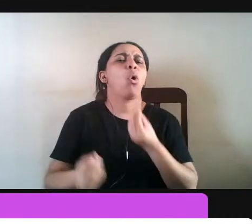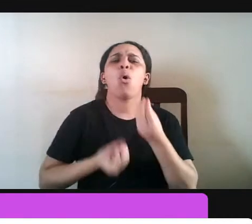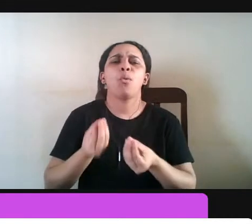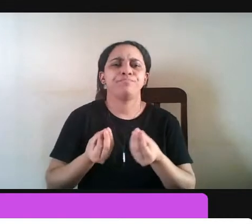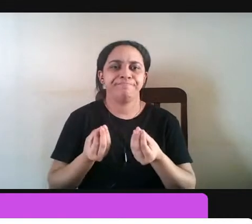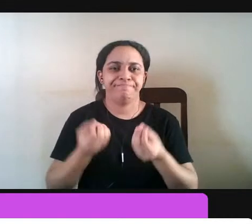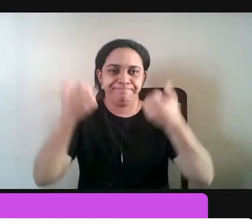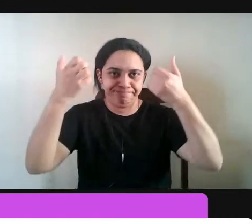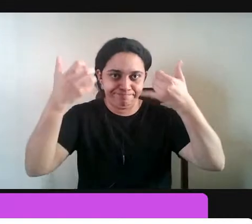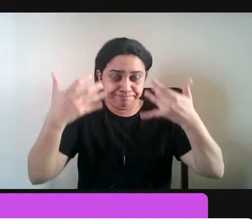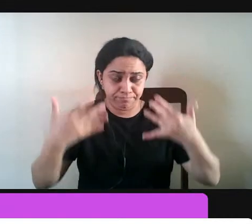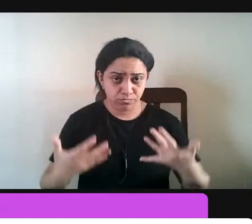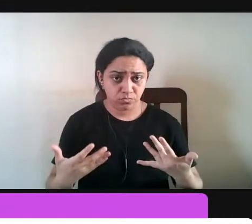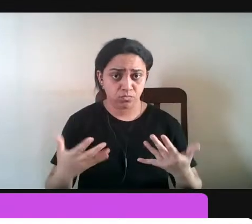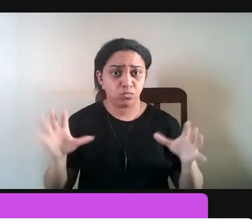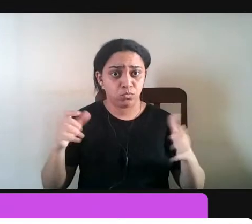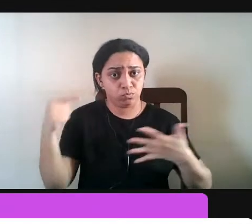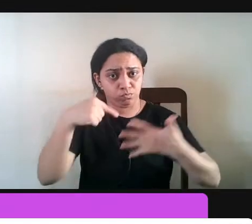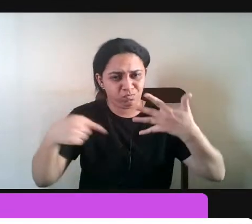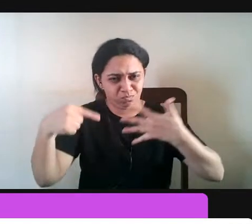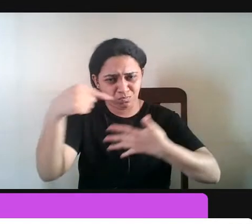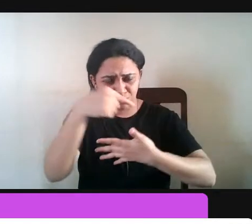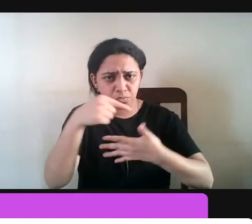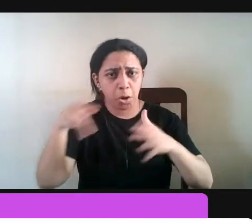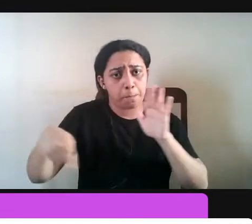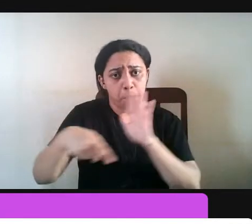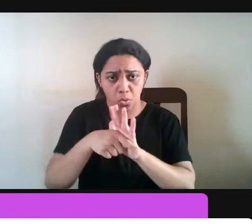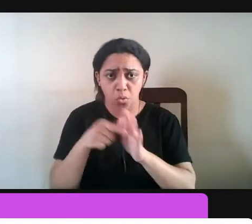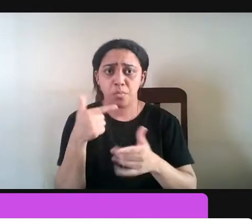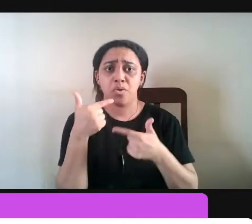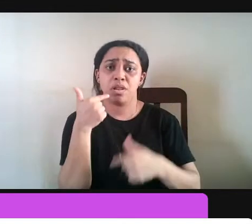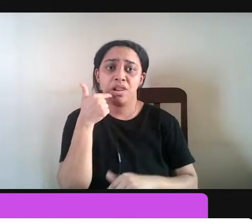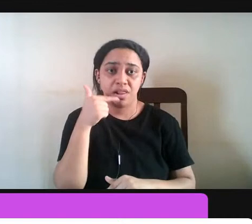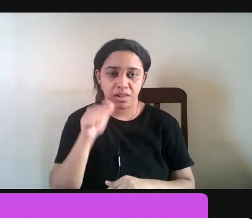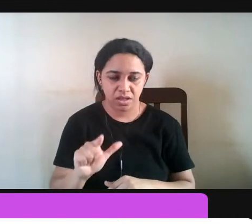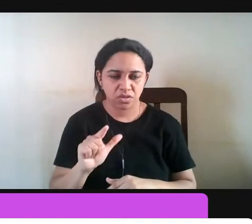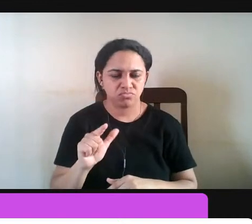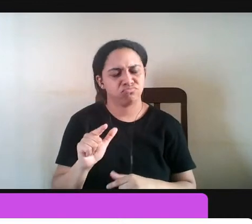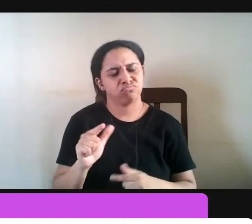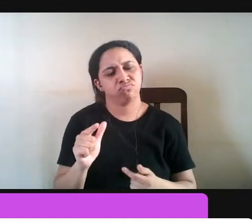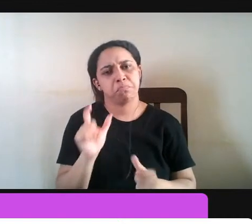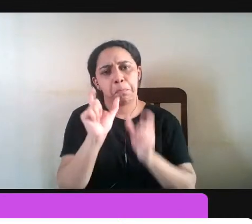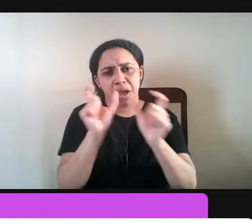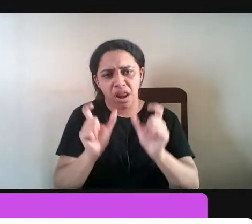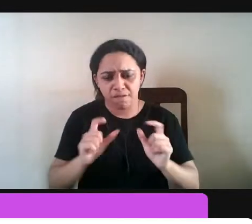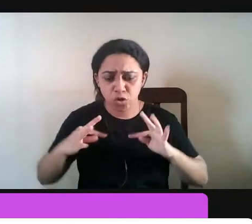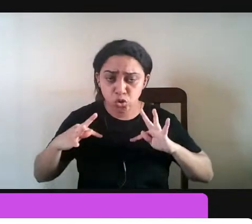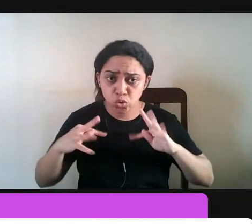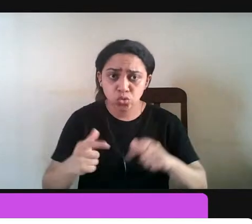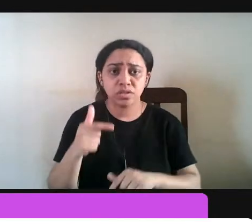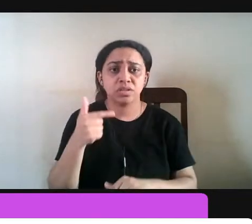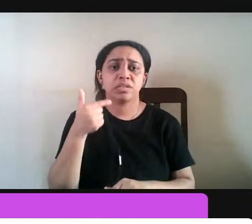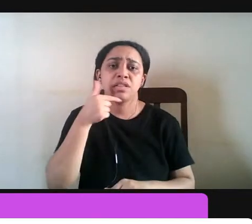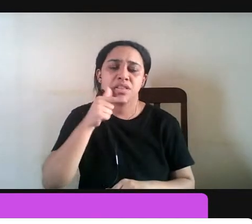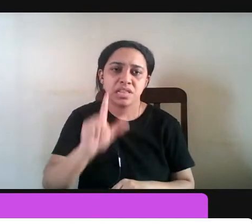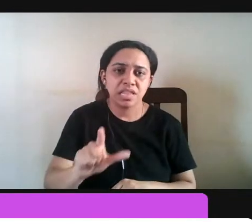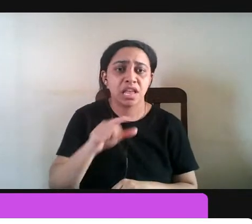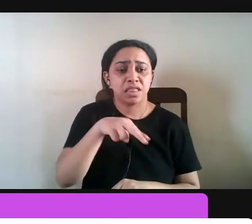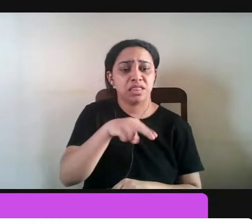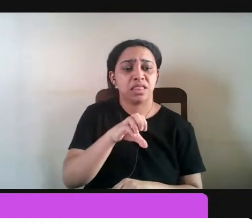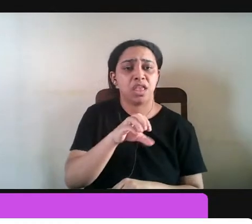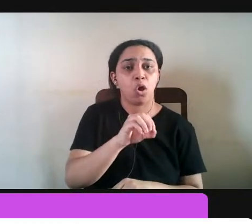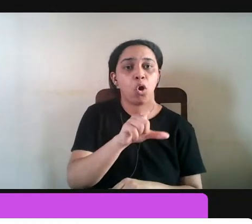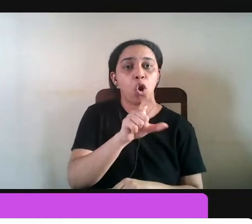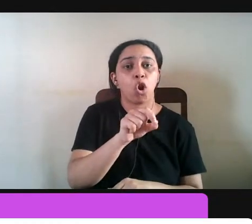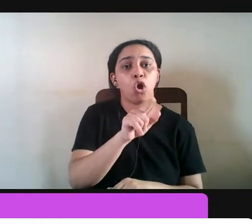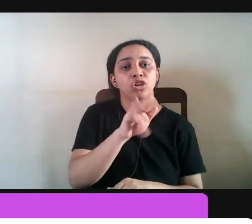o conjunto virtual de todas as palavras de uma língua, isto é, o conjunto de todas as palavras da língua, as neológicas e as que caíram em